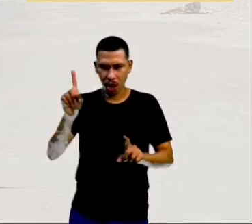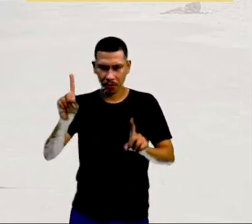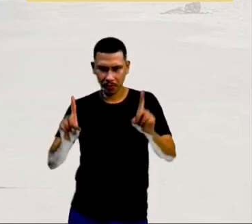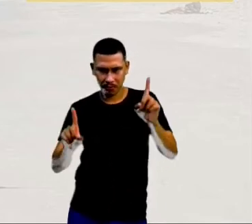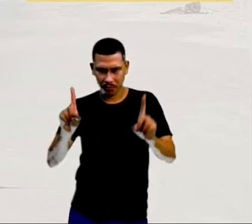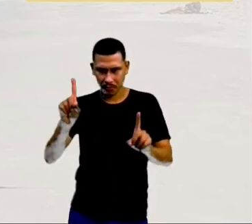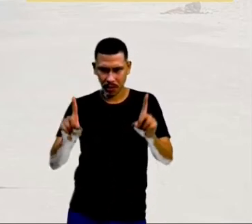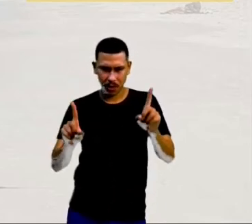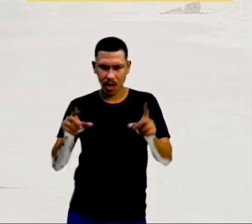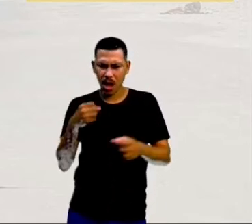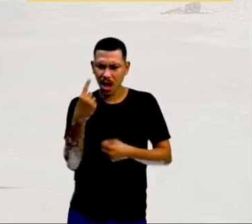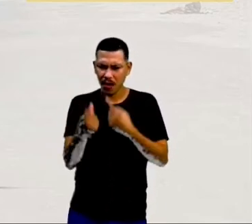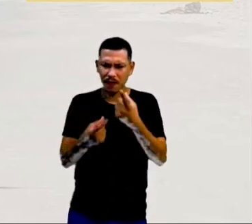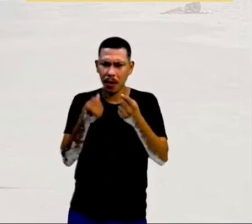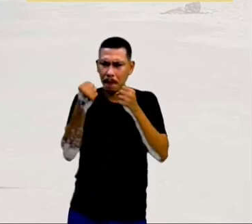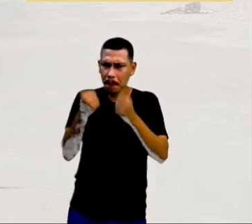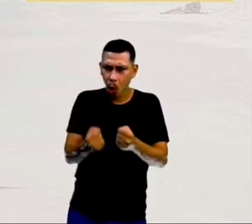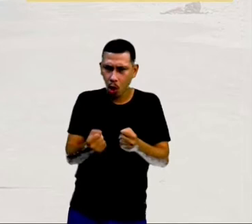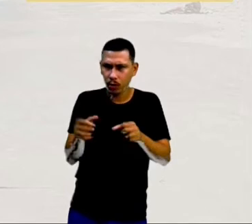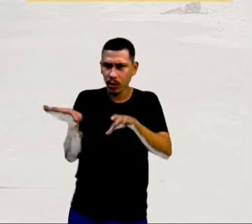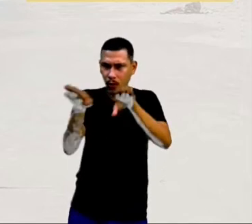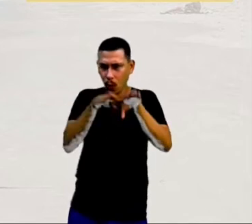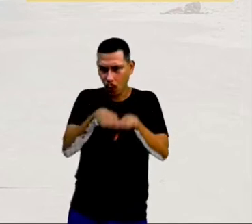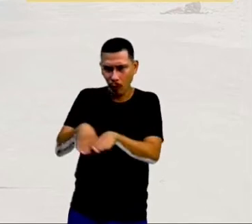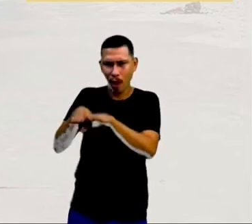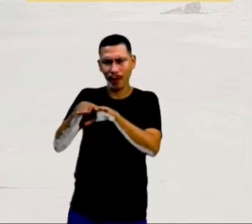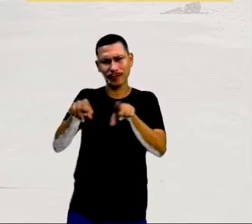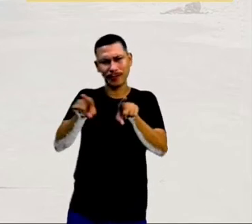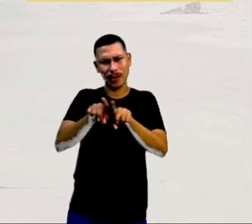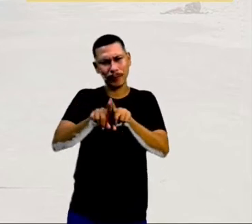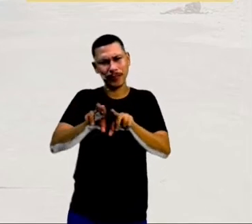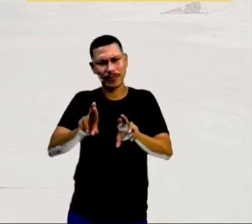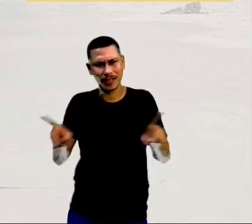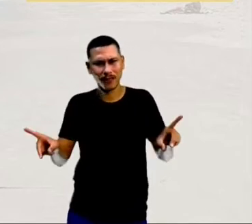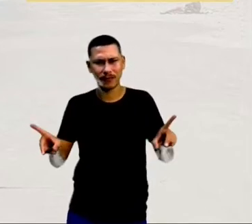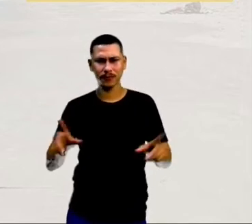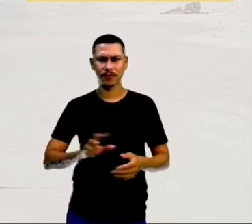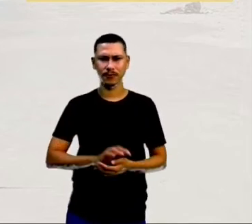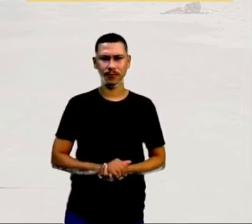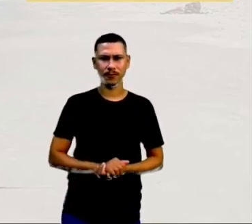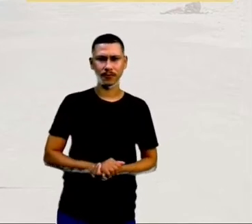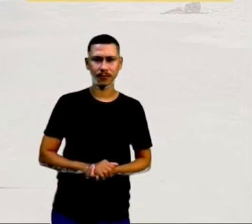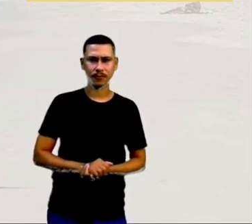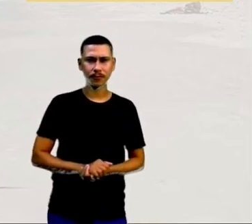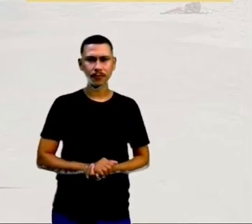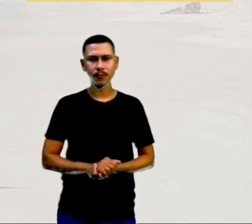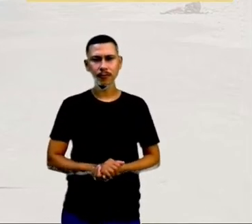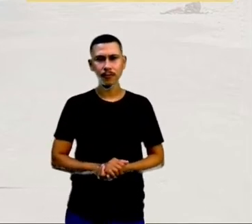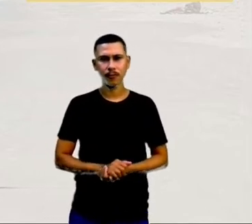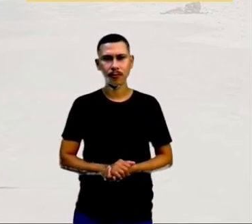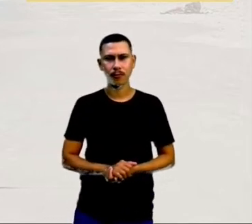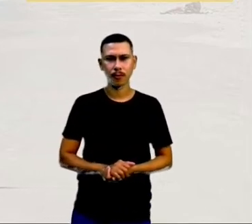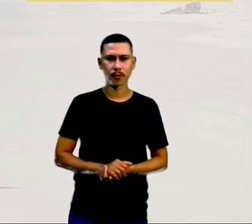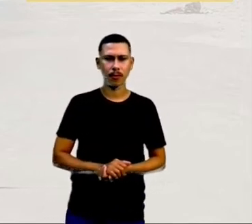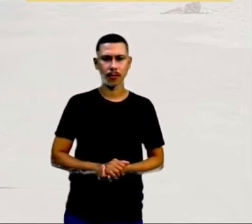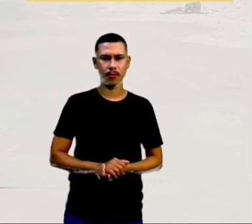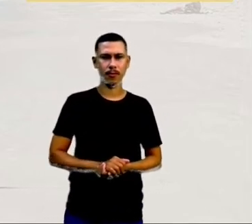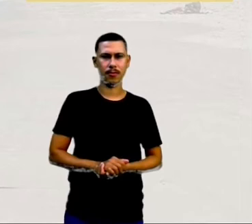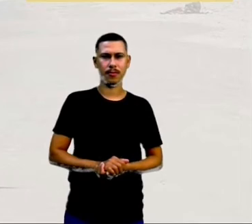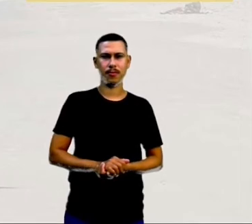às vezes são iguais e às vezes são diferentes, tá bom? A boa parte das vezes que a gente identifica